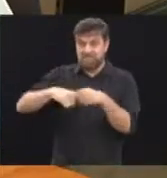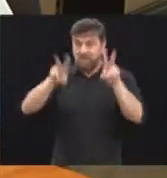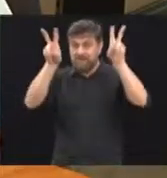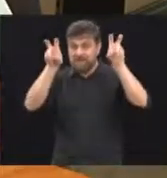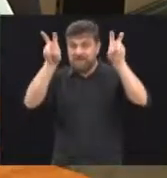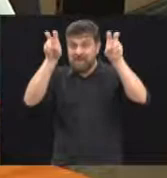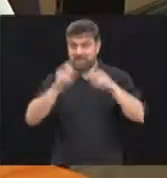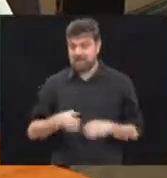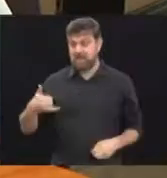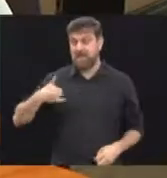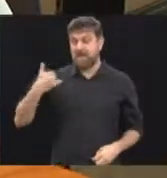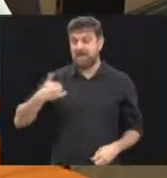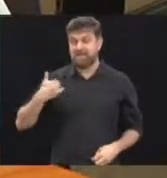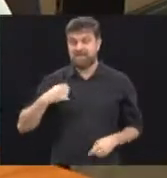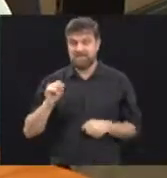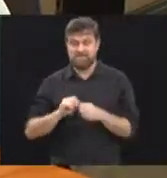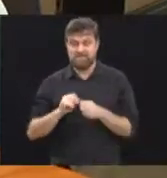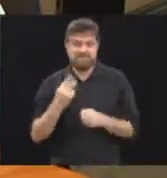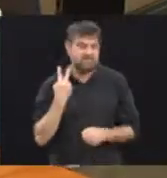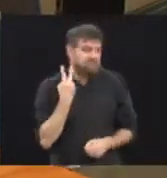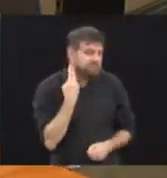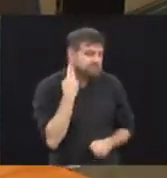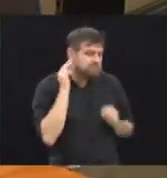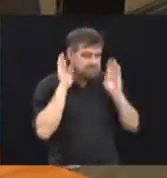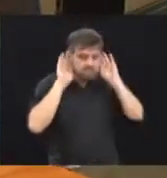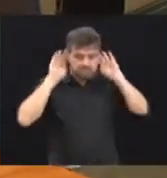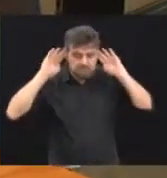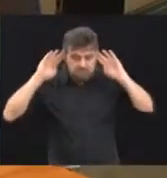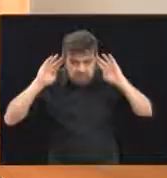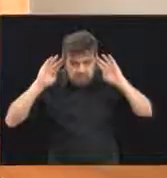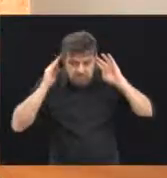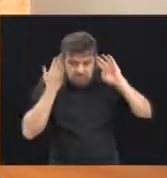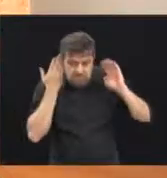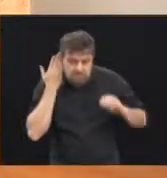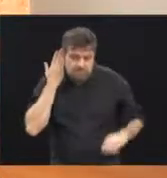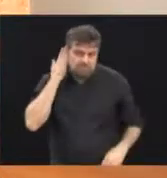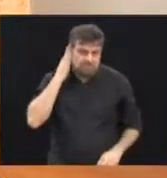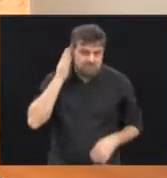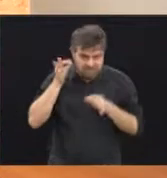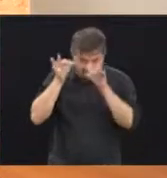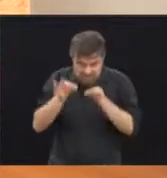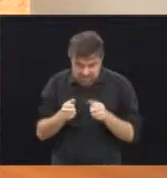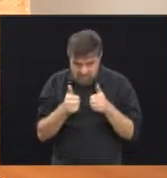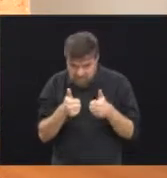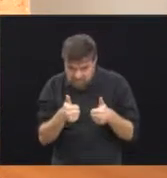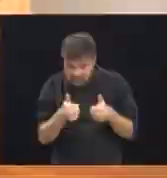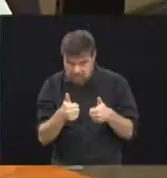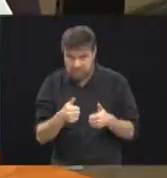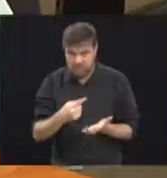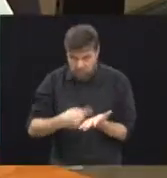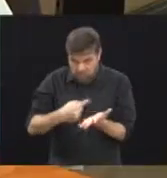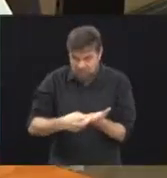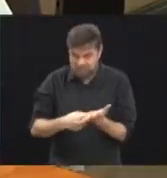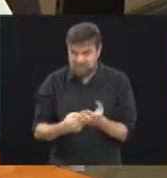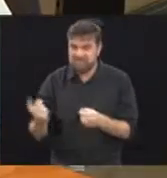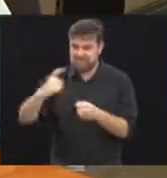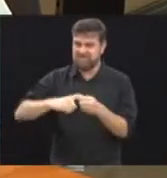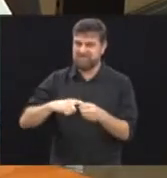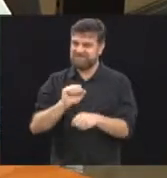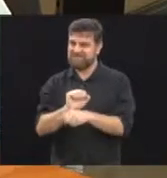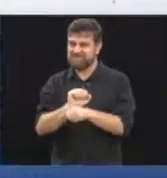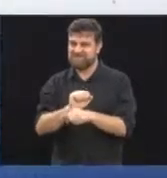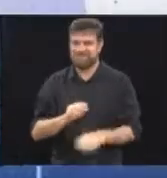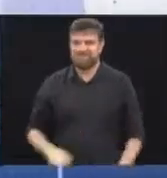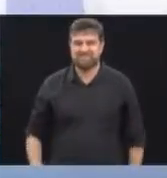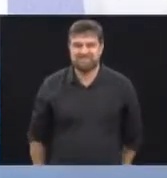sobre idades para se fazer a cirurgia reparadora na orelha de abano. Pode ser? Pode ser. Já já a gente volta. A gente